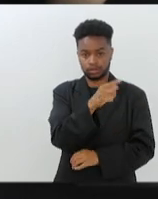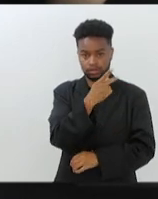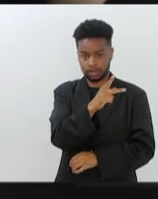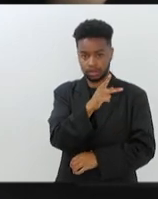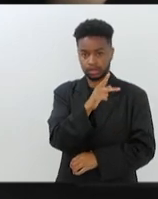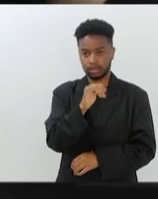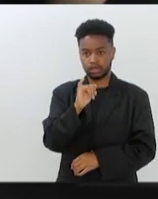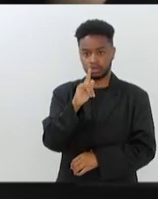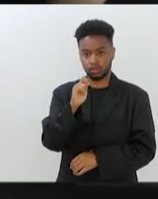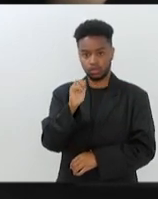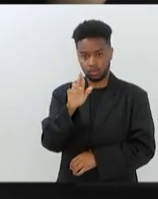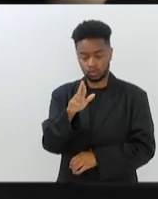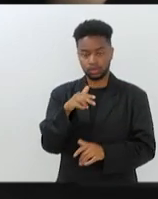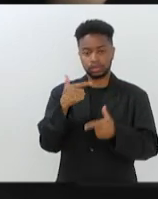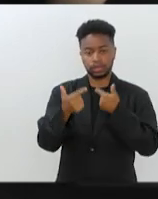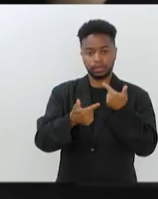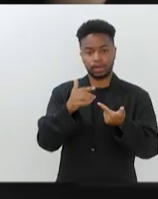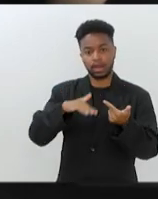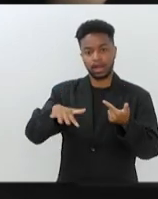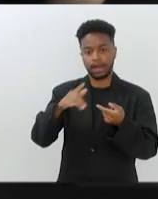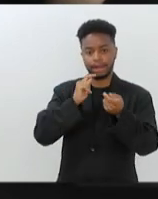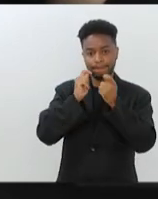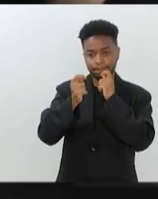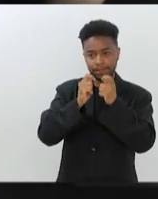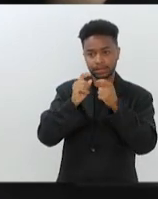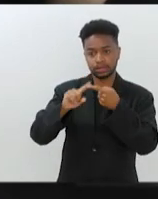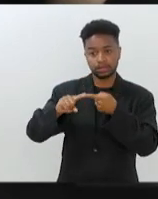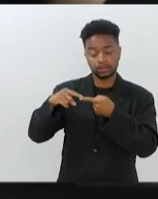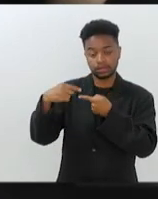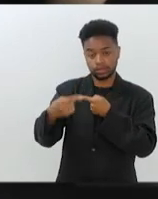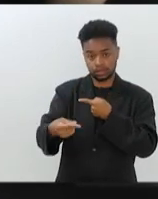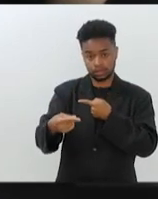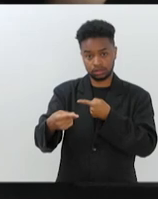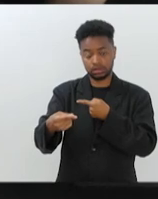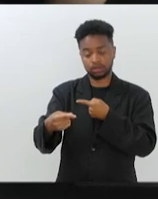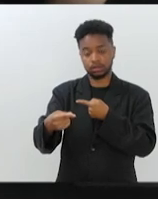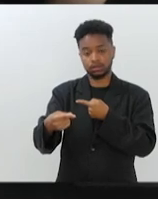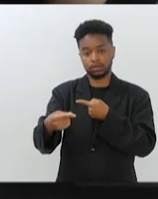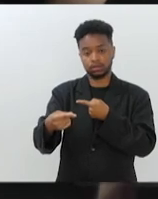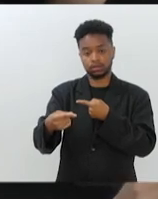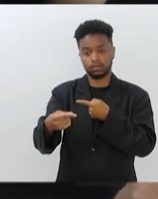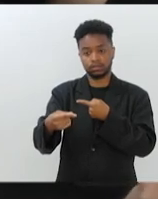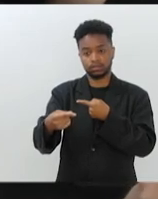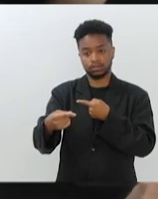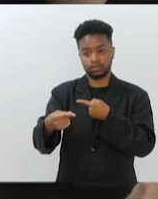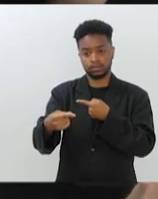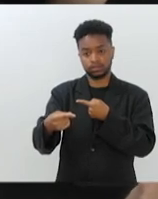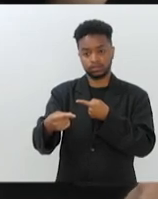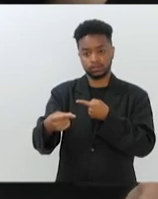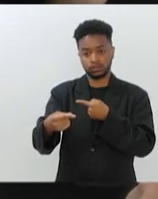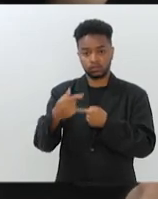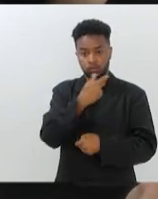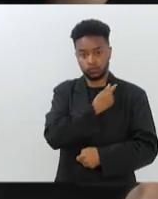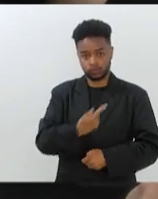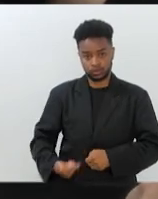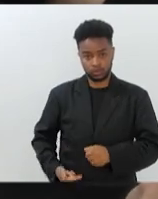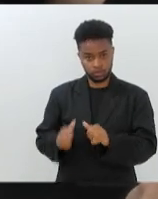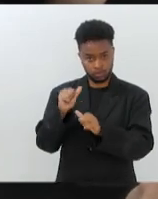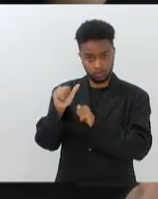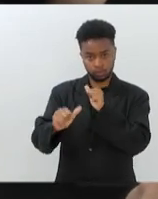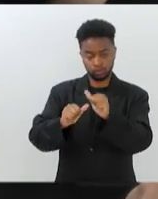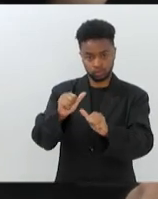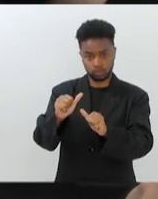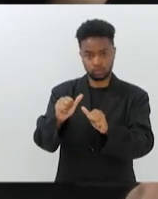assessora de imprensa e logo depois que ele foi que ele virou o governador interino